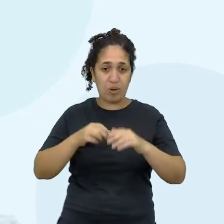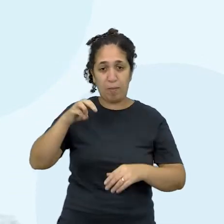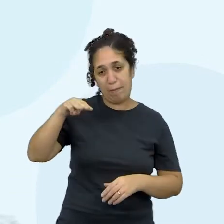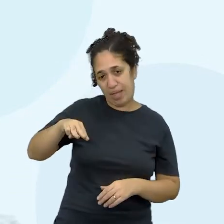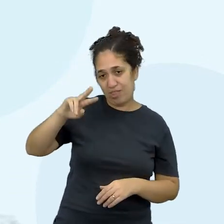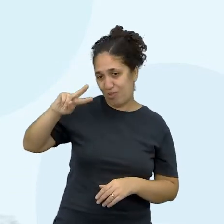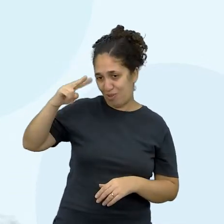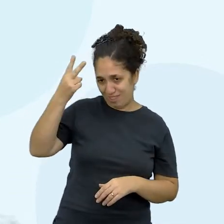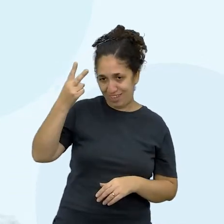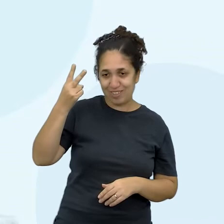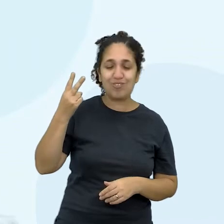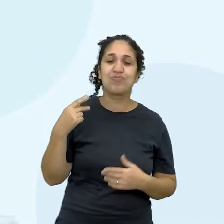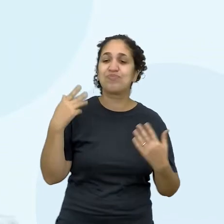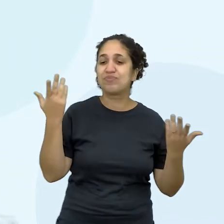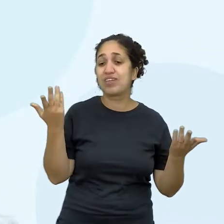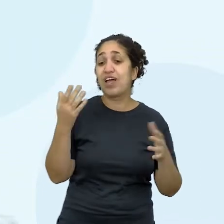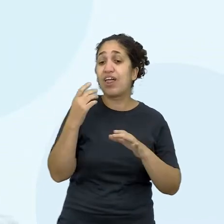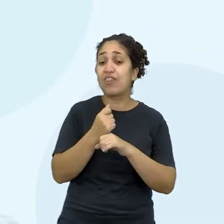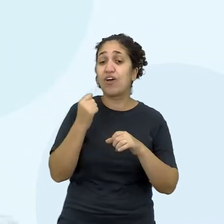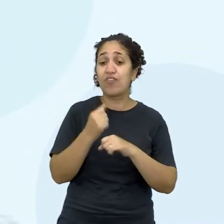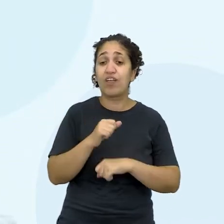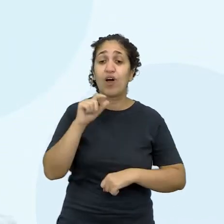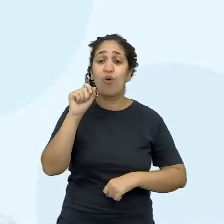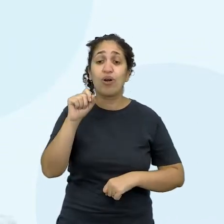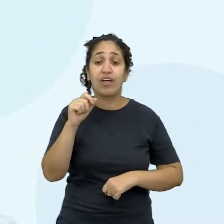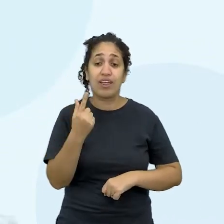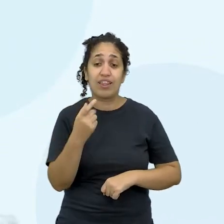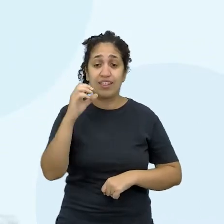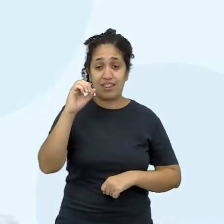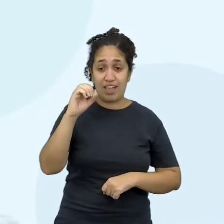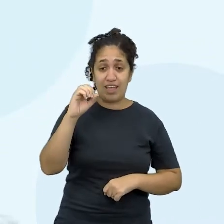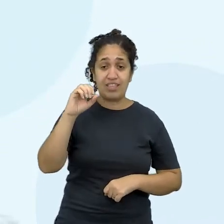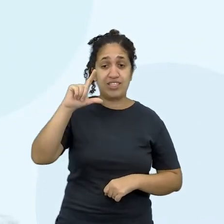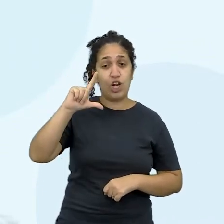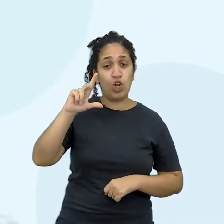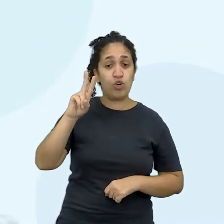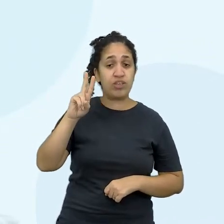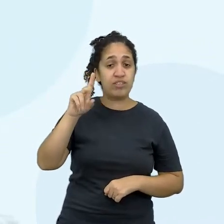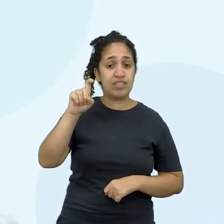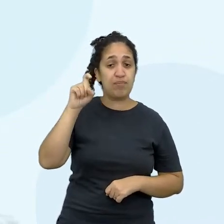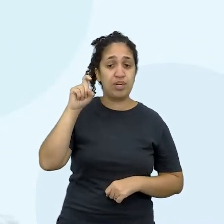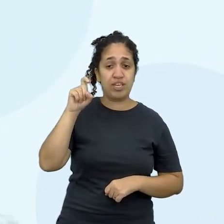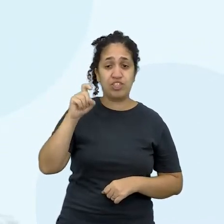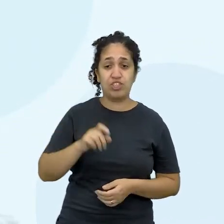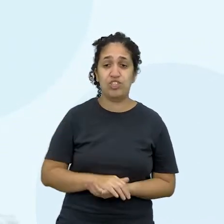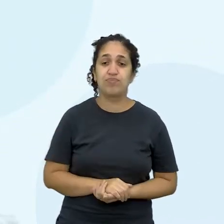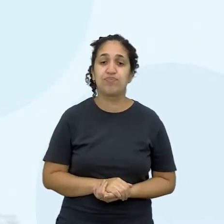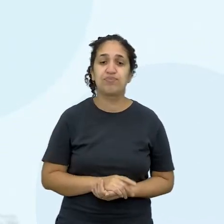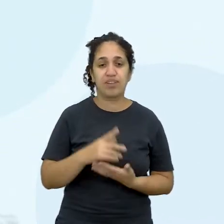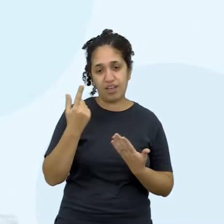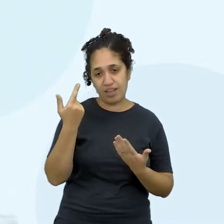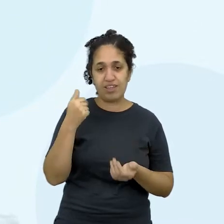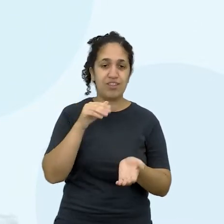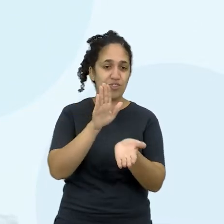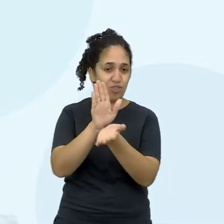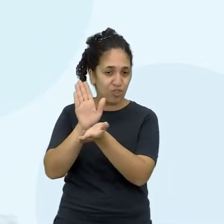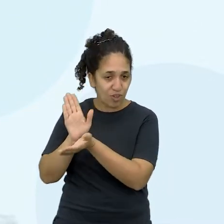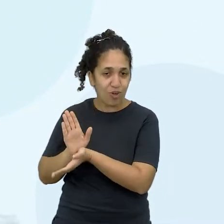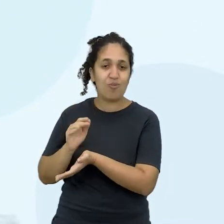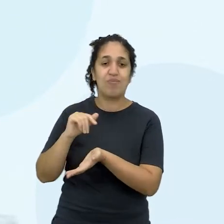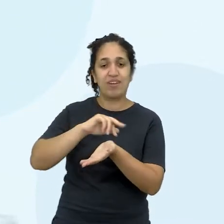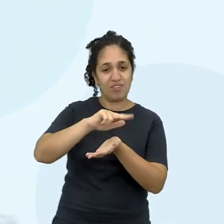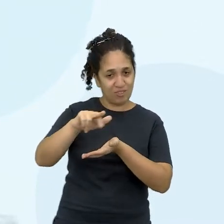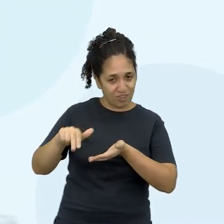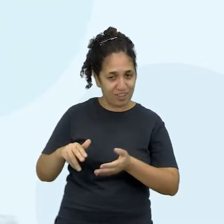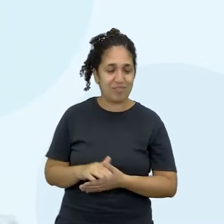Isso aqui vai dar então 10 lux. E aí vai dar sombra, vai dar tudo aquilo. Vamos supor que essa